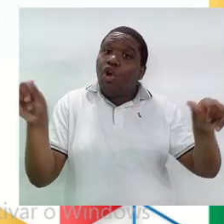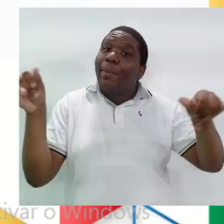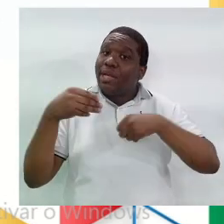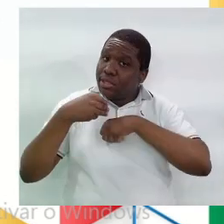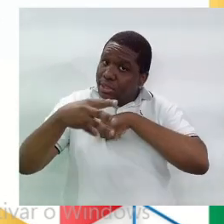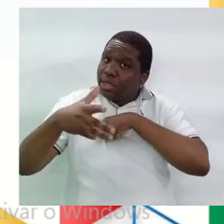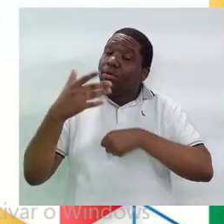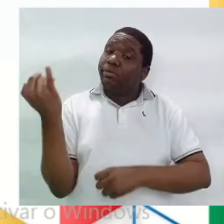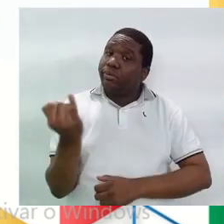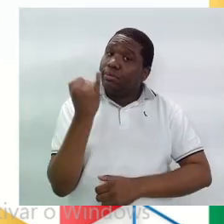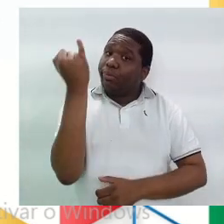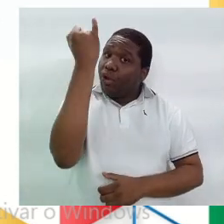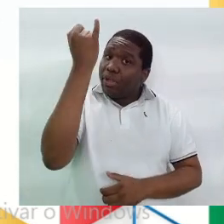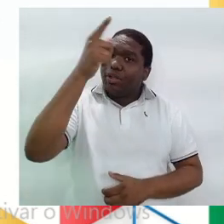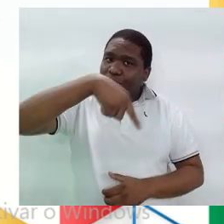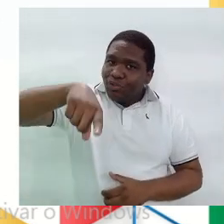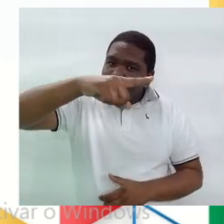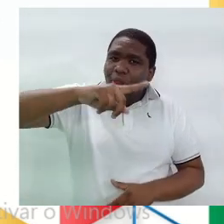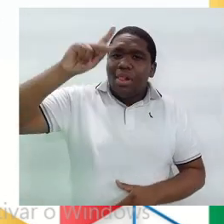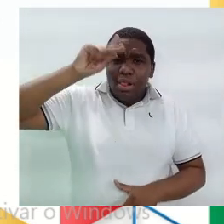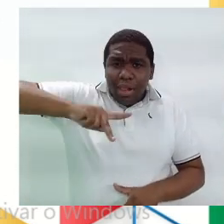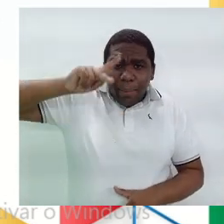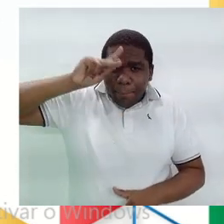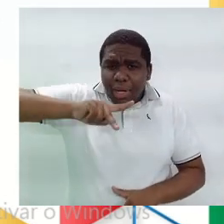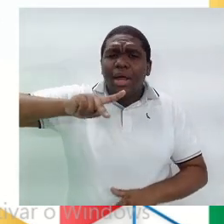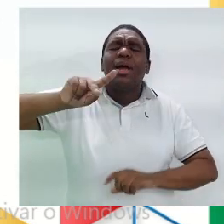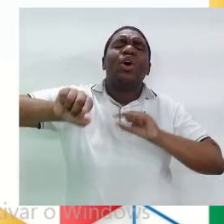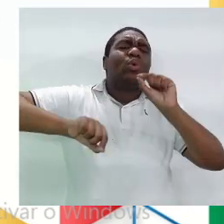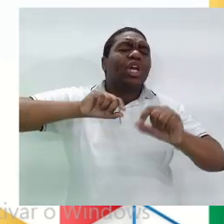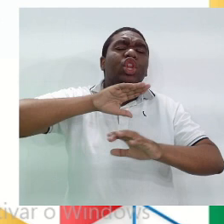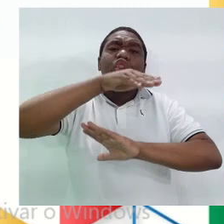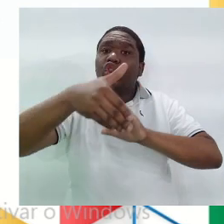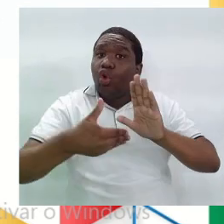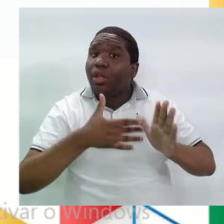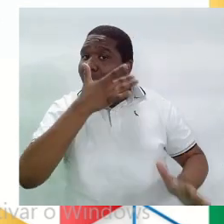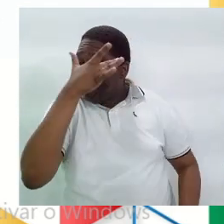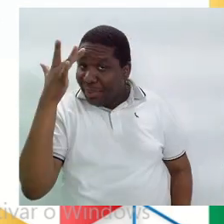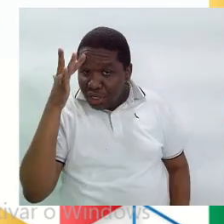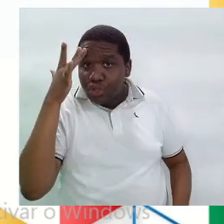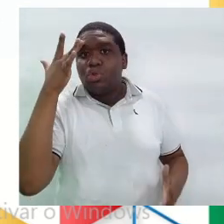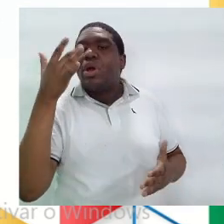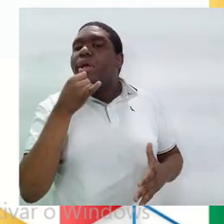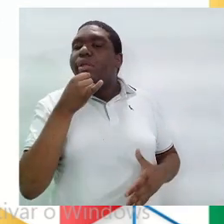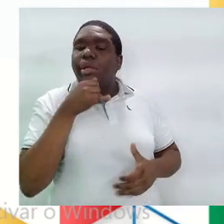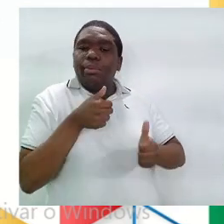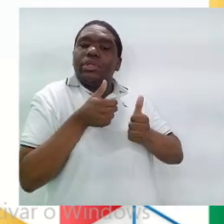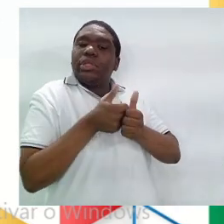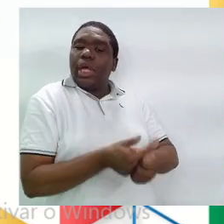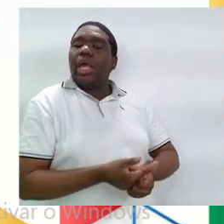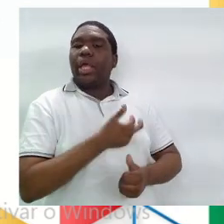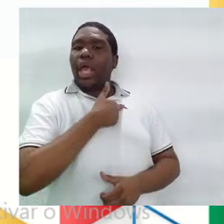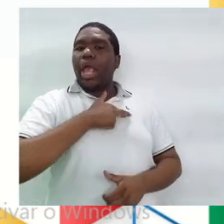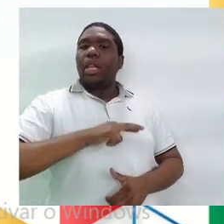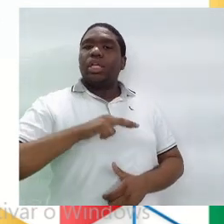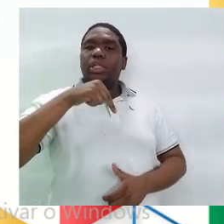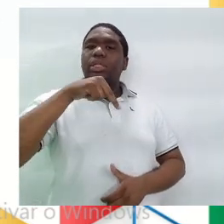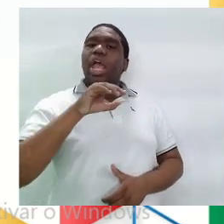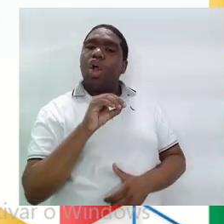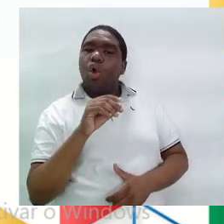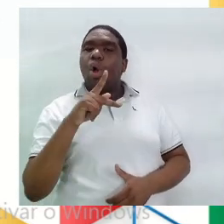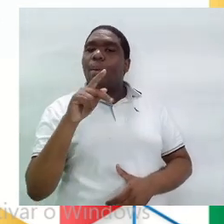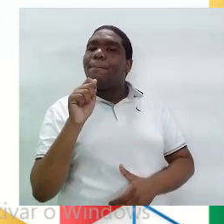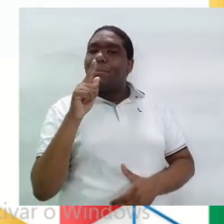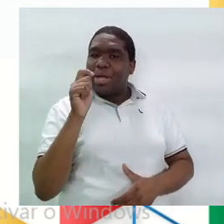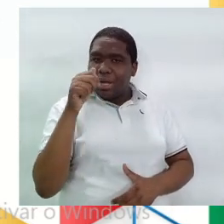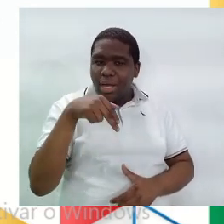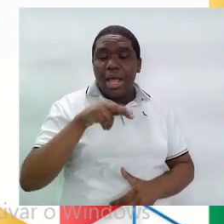É importante lembrar que nem todas as pessoas que seguem algum tipo de religião neopagã